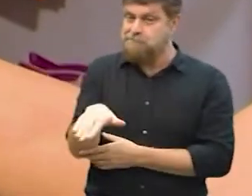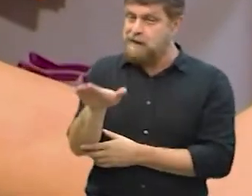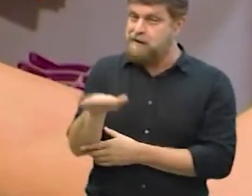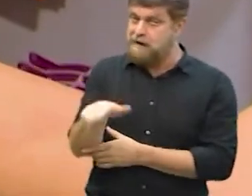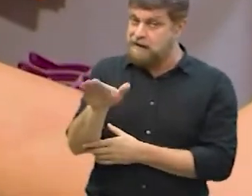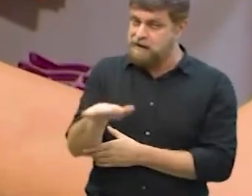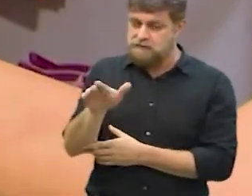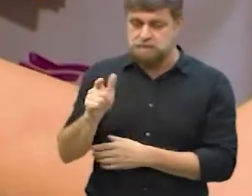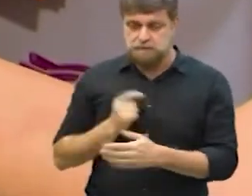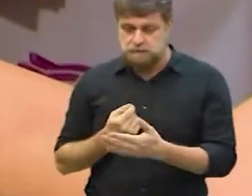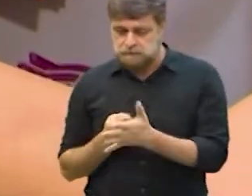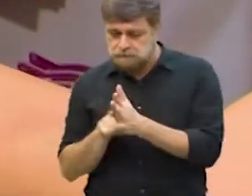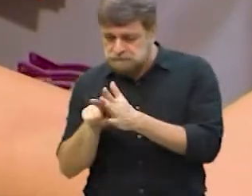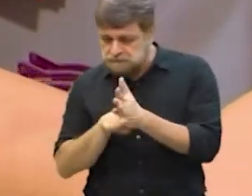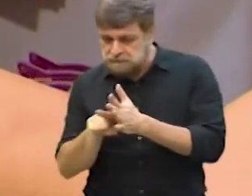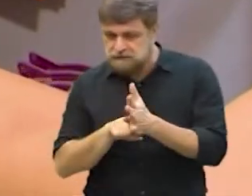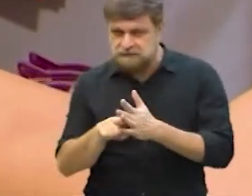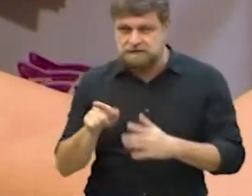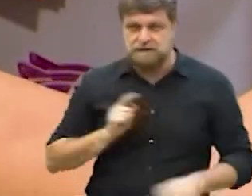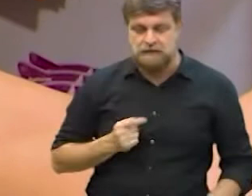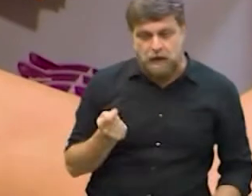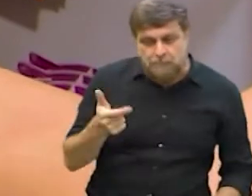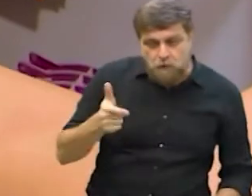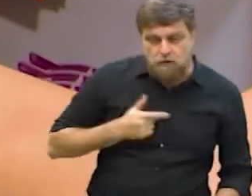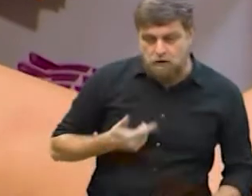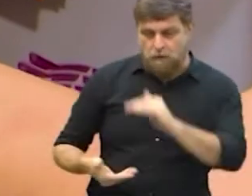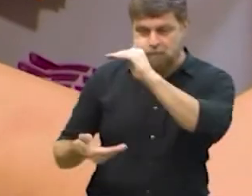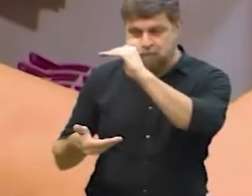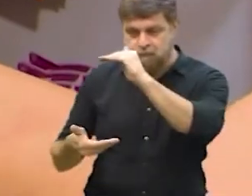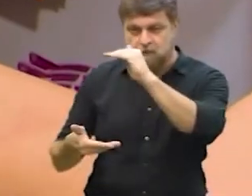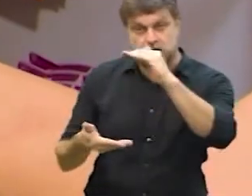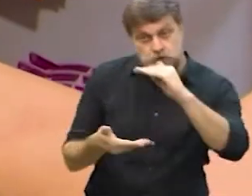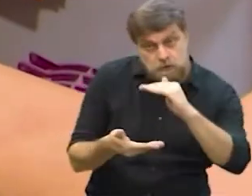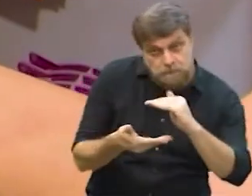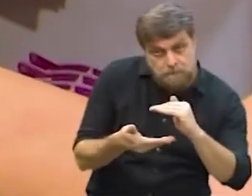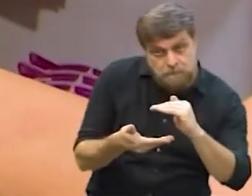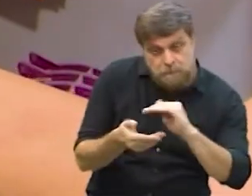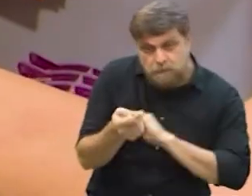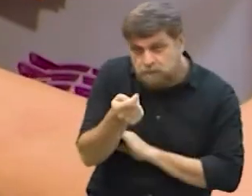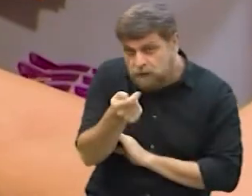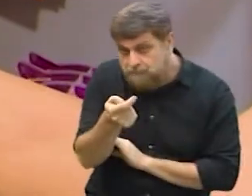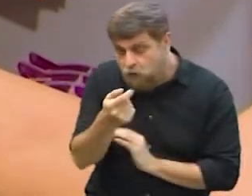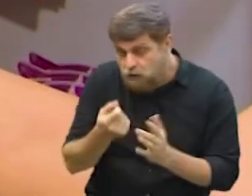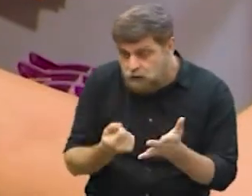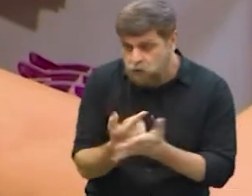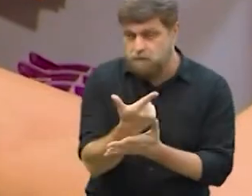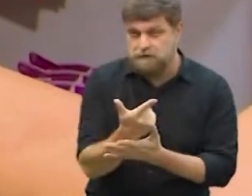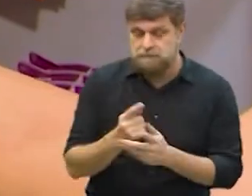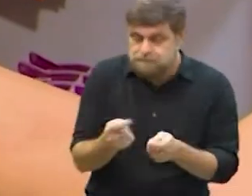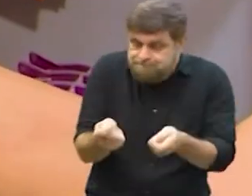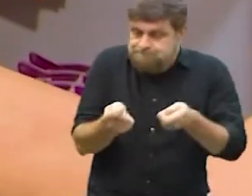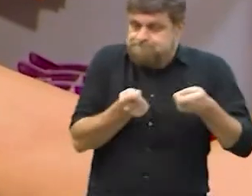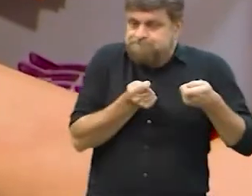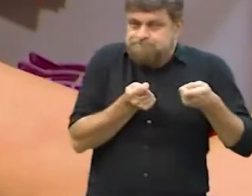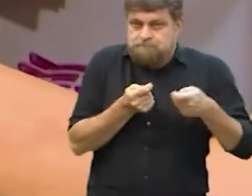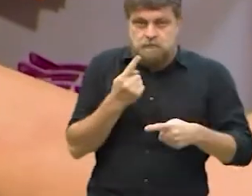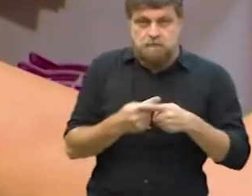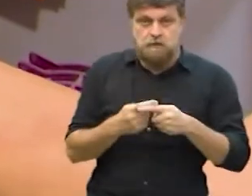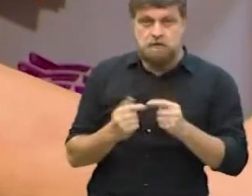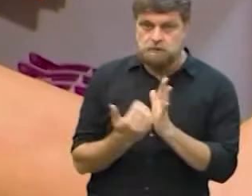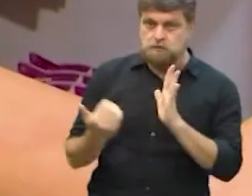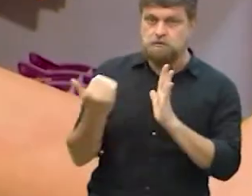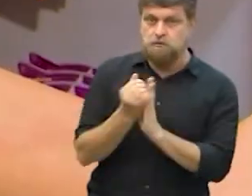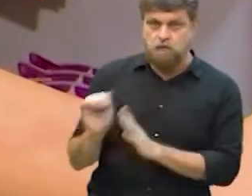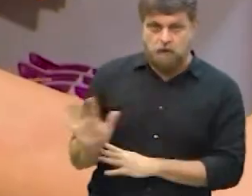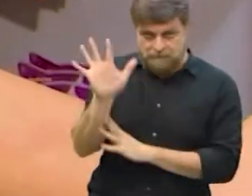comprava uma premium está comprando uma especial. Bifinho, sachê, comprava uma quantidade maior, está comprando uma quantidade menor, né? Para dar uma